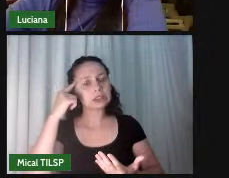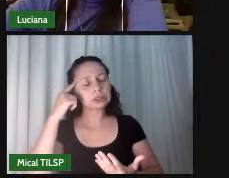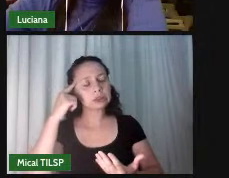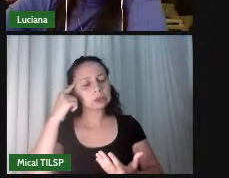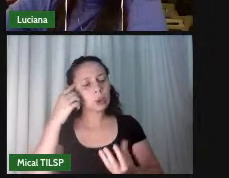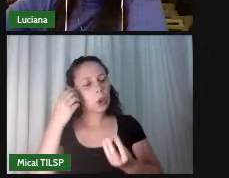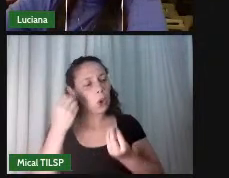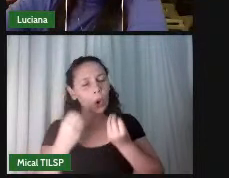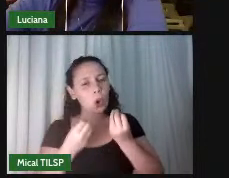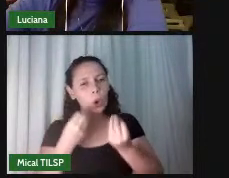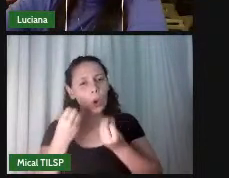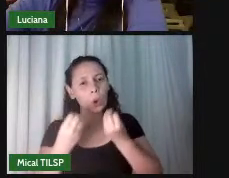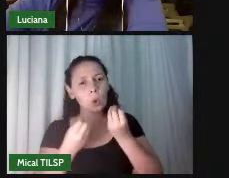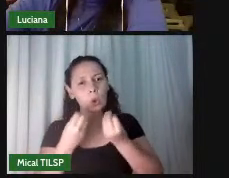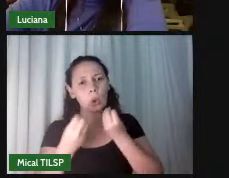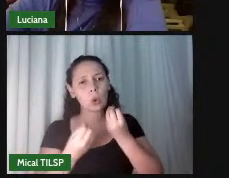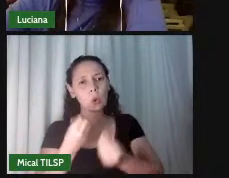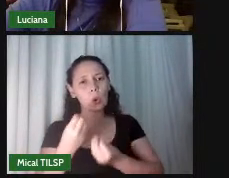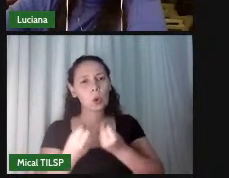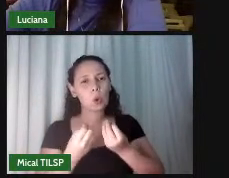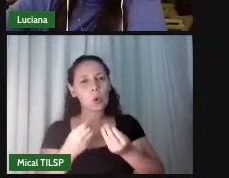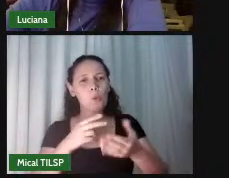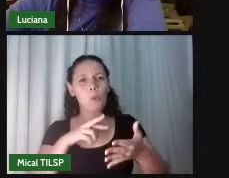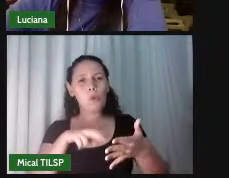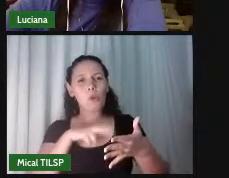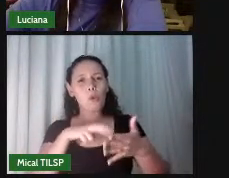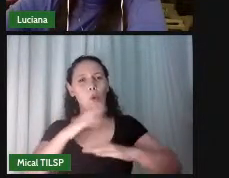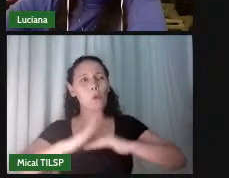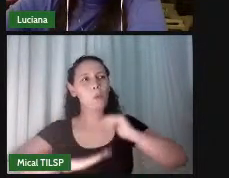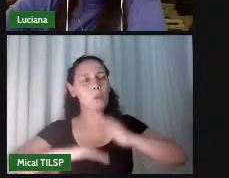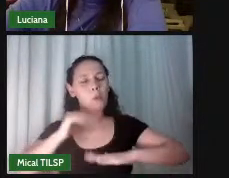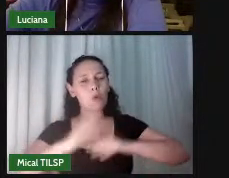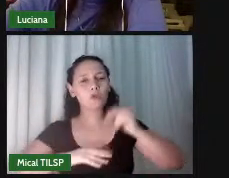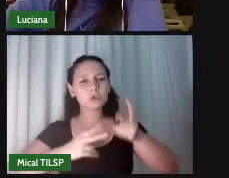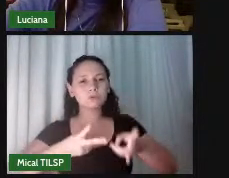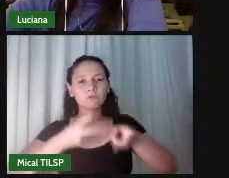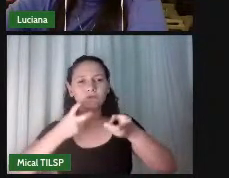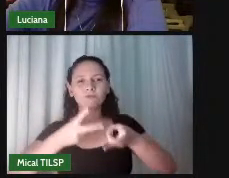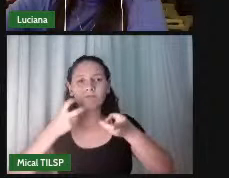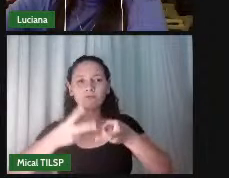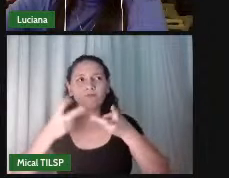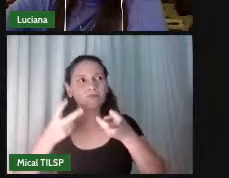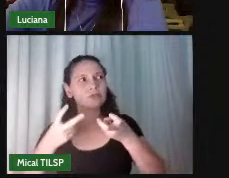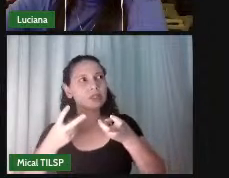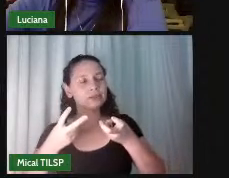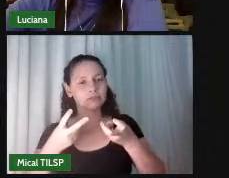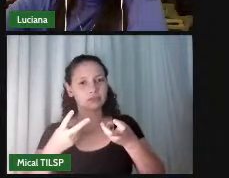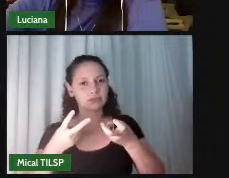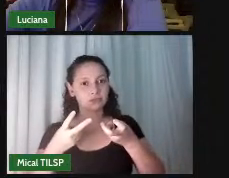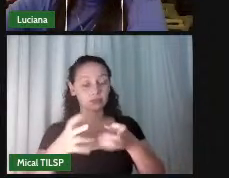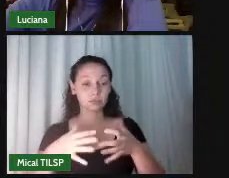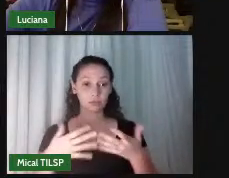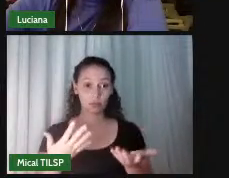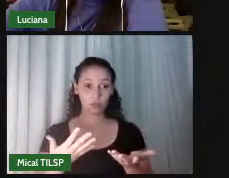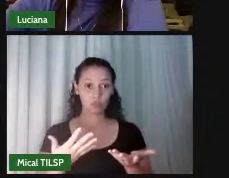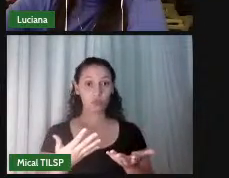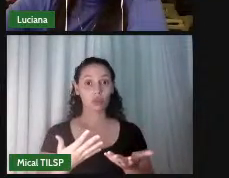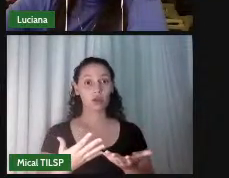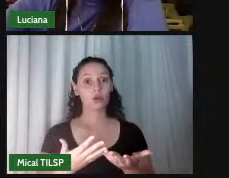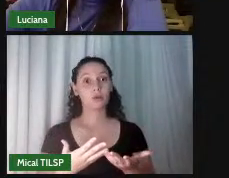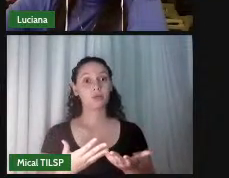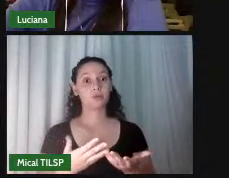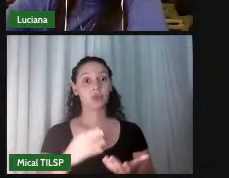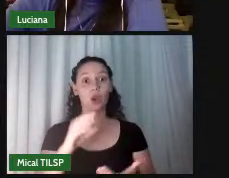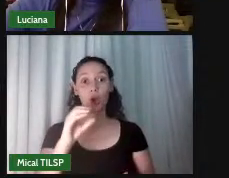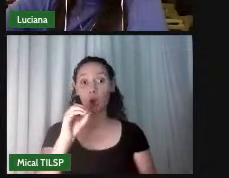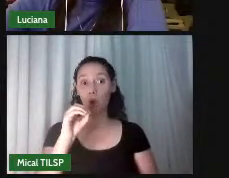perito nessa identificação desses materiais, tá? Então, a gente tem aqui que realmente o odontograma, ele